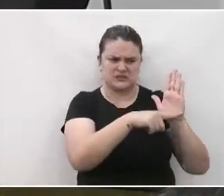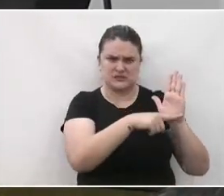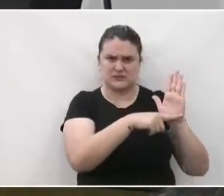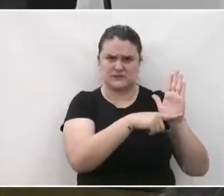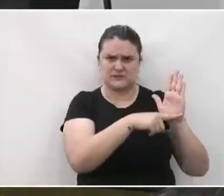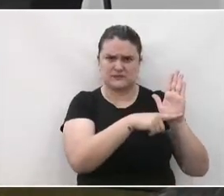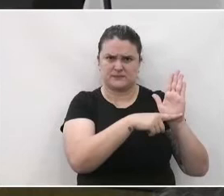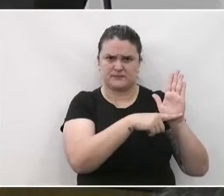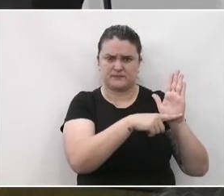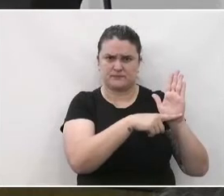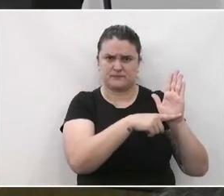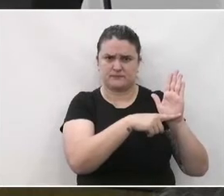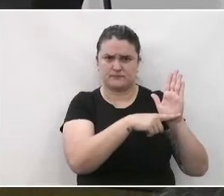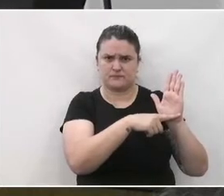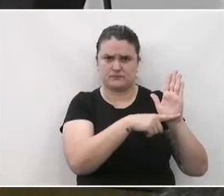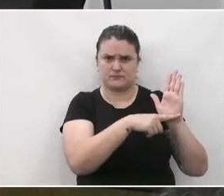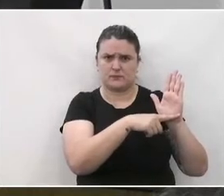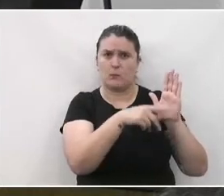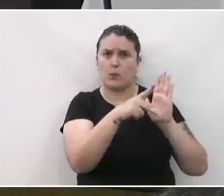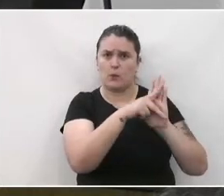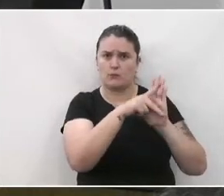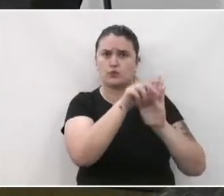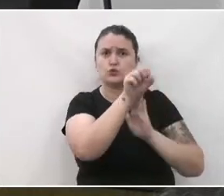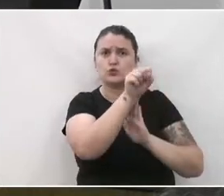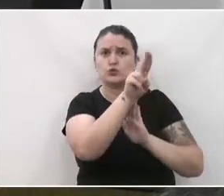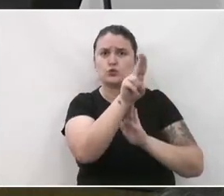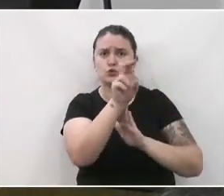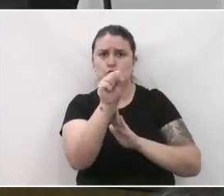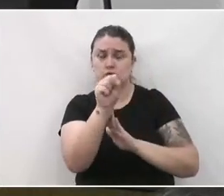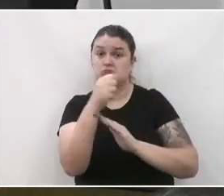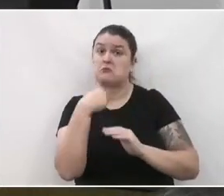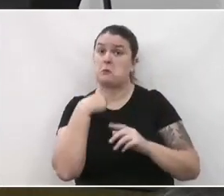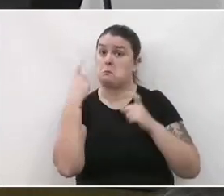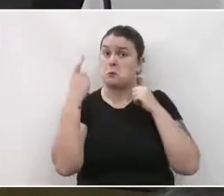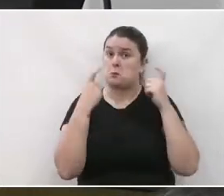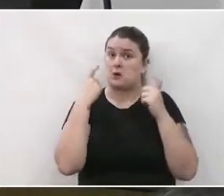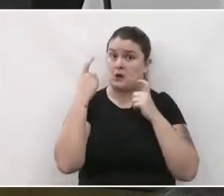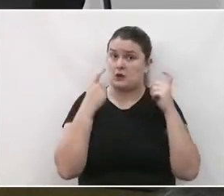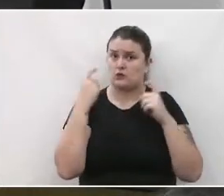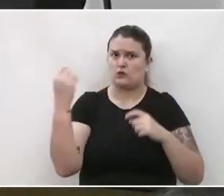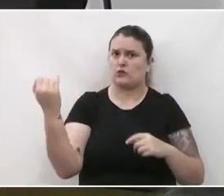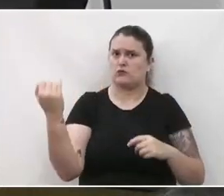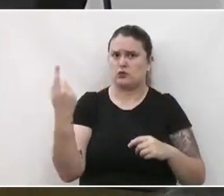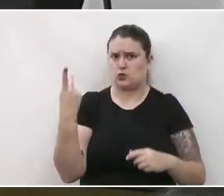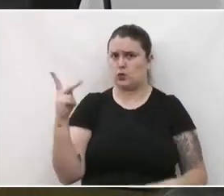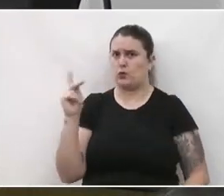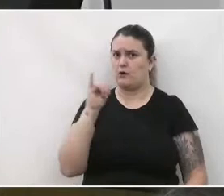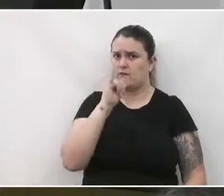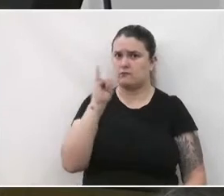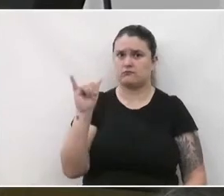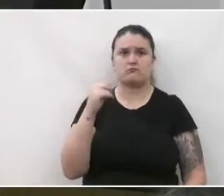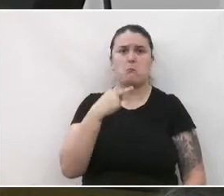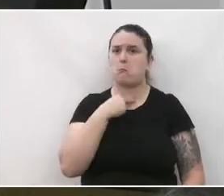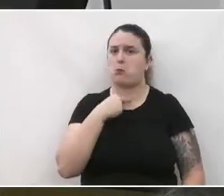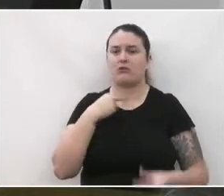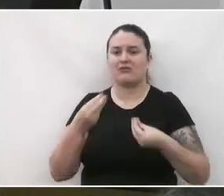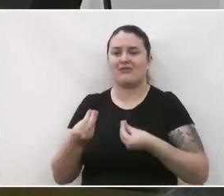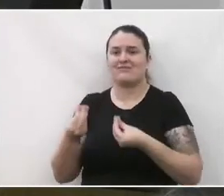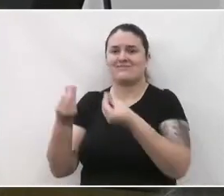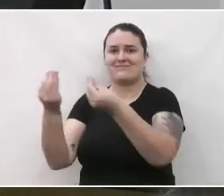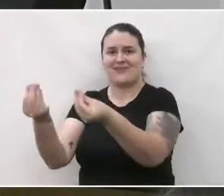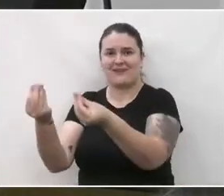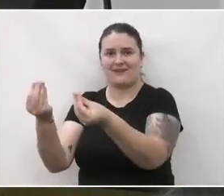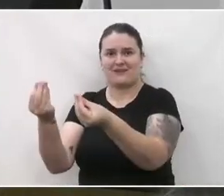nos autos do SUS. Então isso é uma coisa que me preocupa. Você não pode fornecer nada a